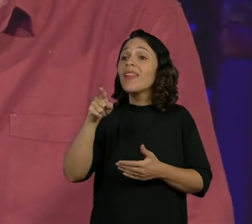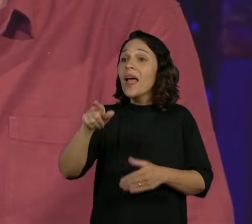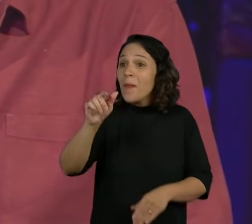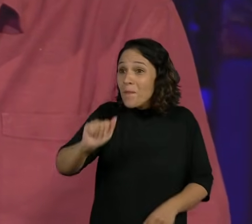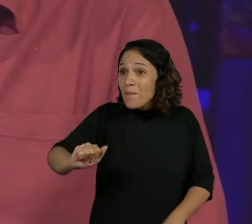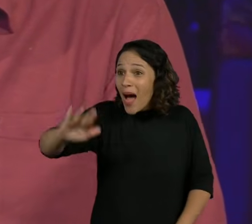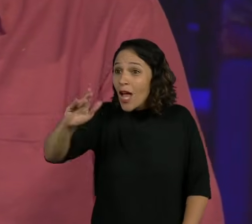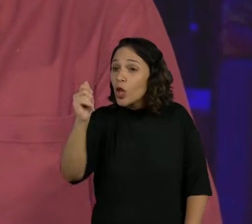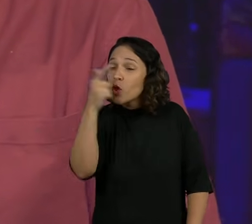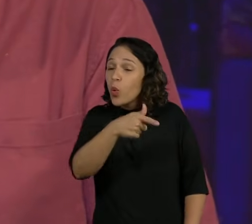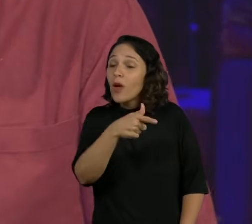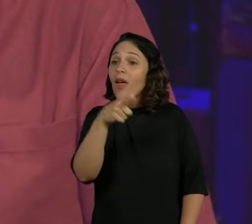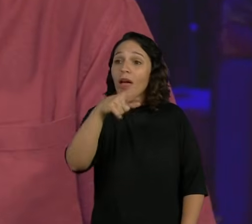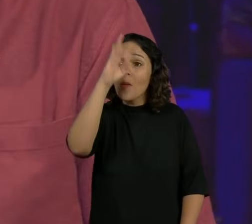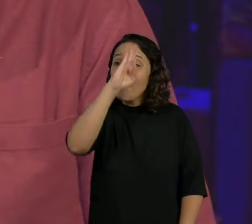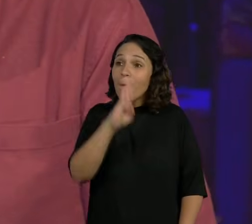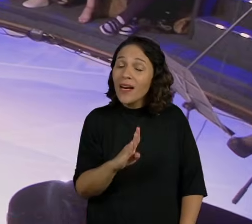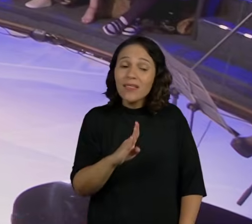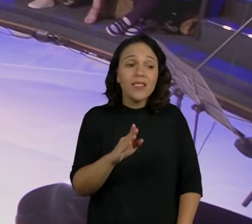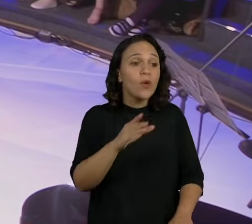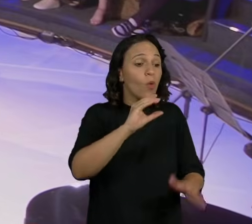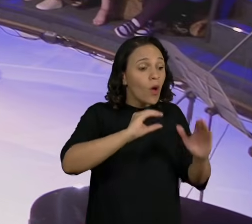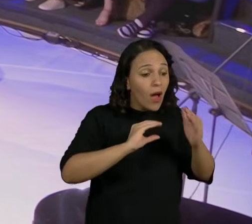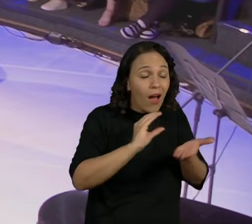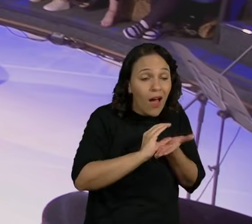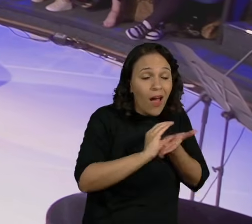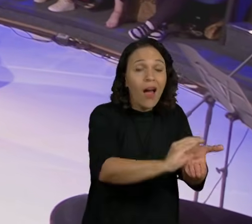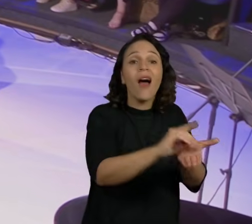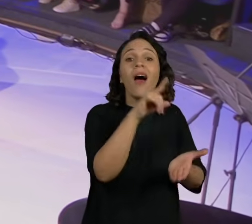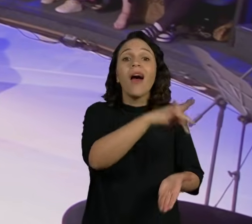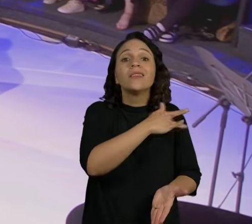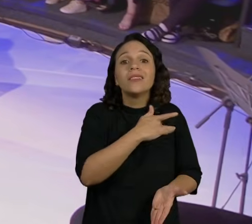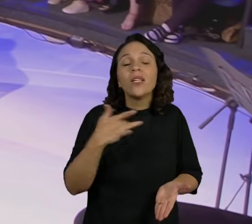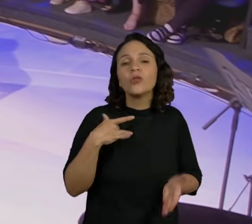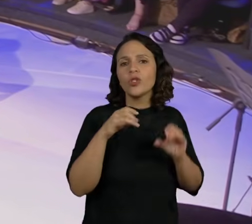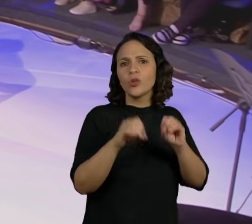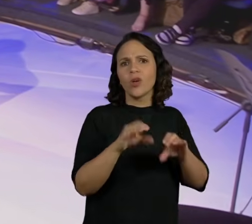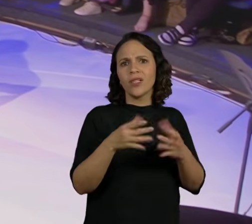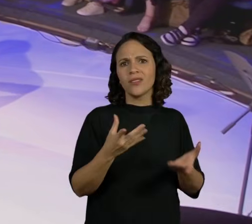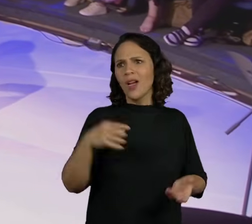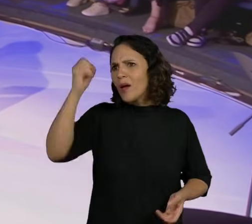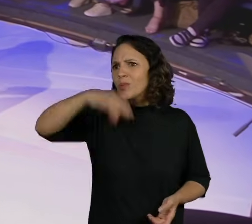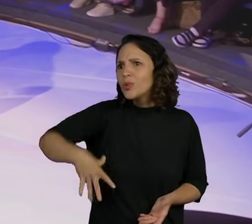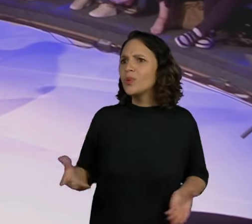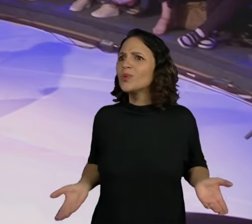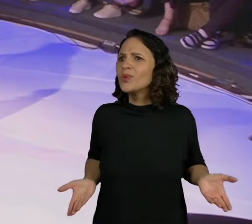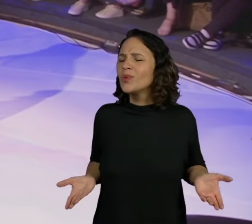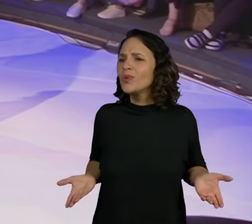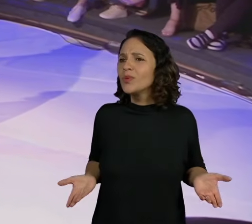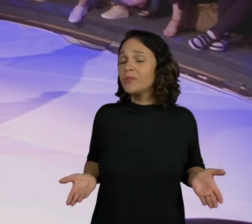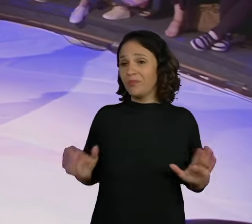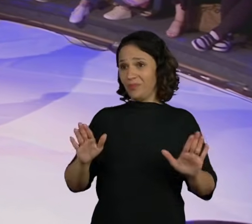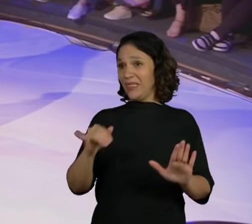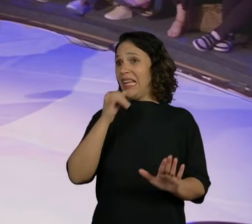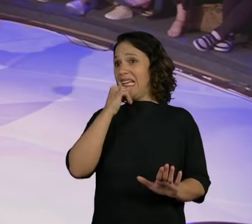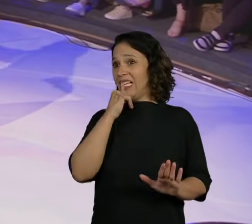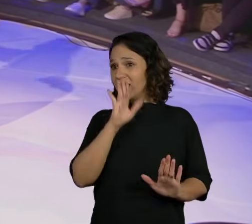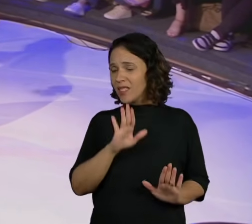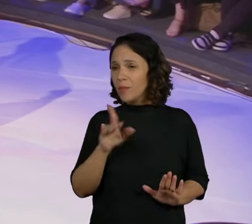em educação e saúde, Thalita. É um negócio absurdo isso, entendeu? Né? Quer dizer, se você